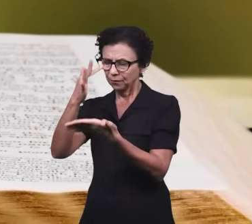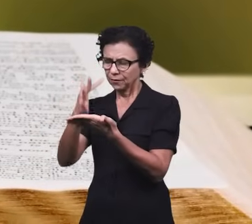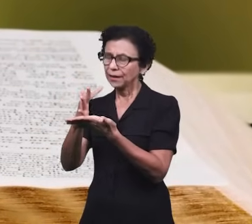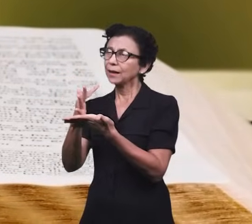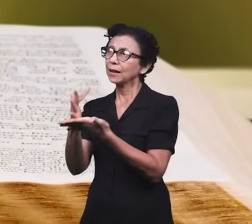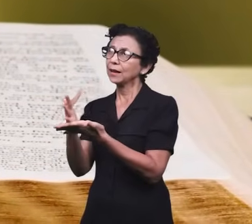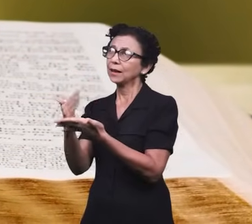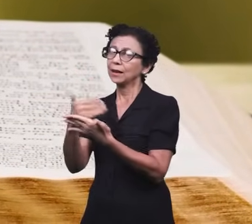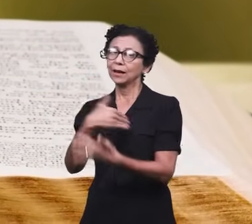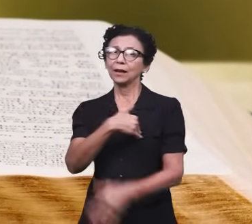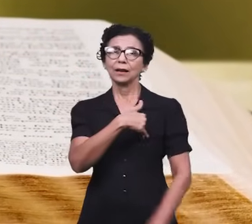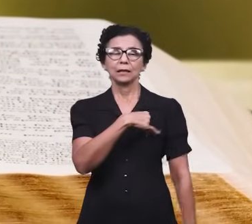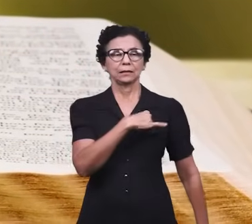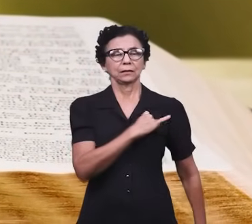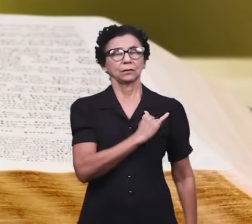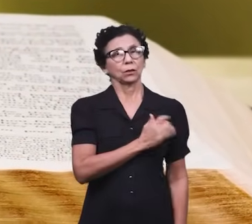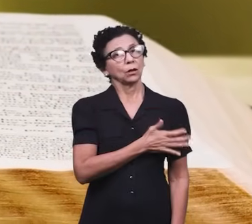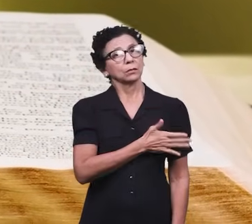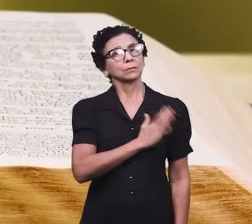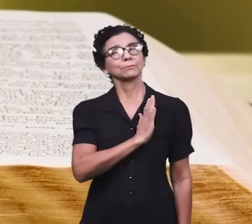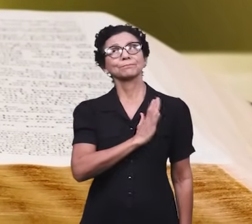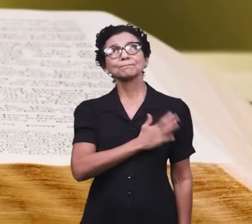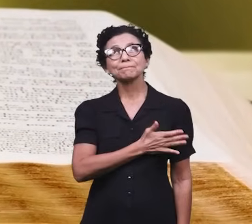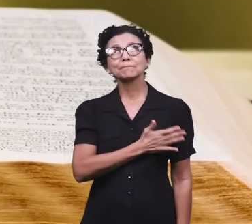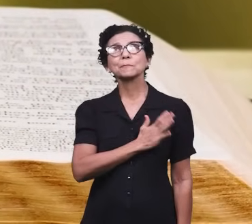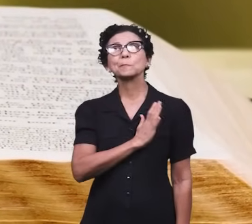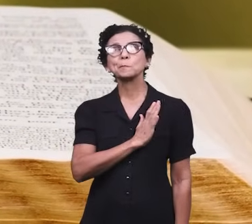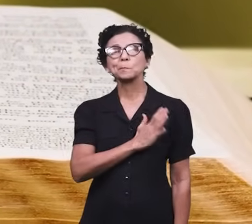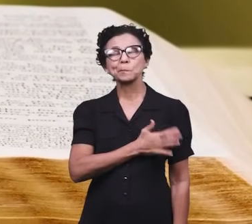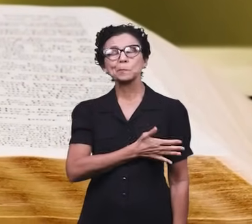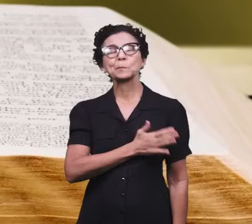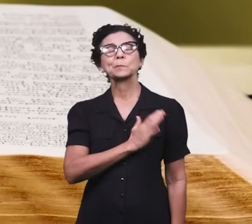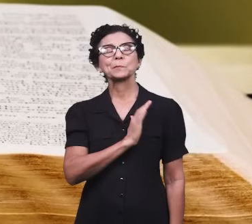renova a fé em nossos